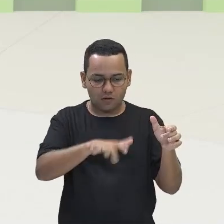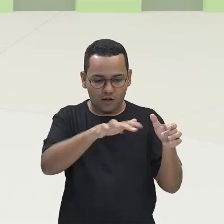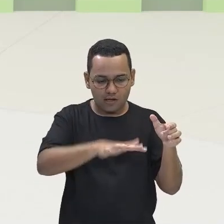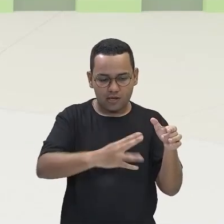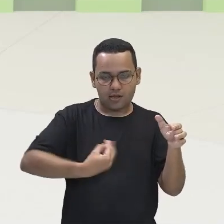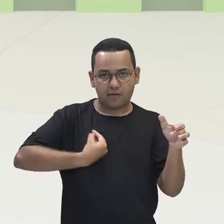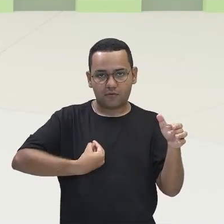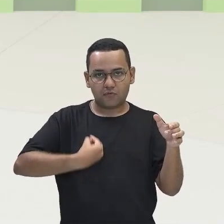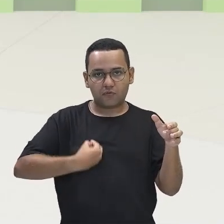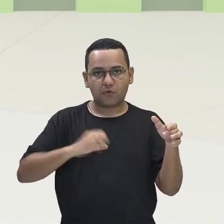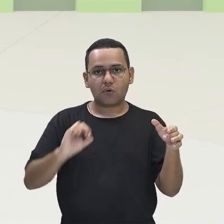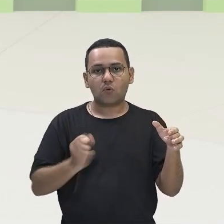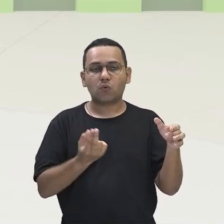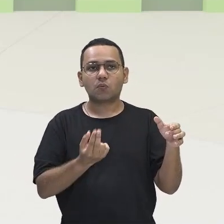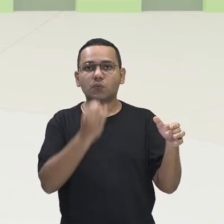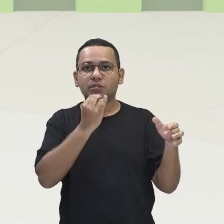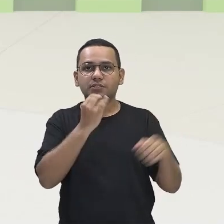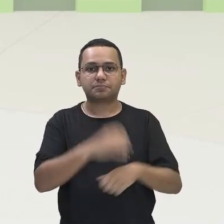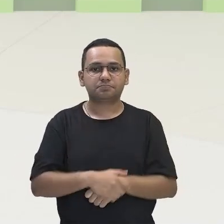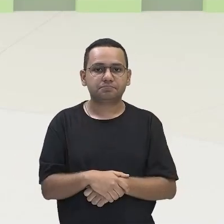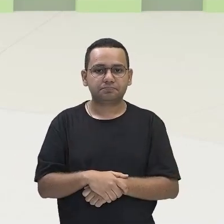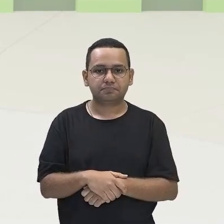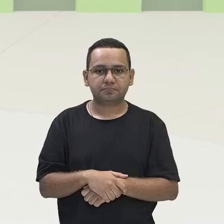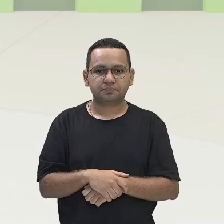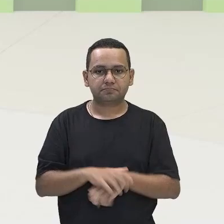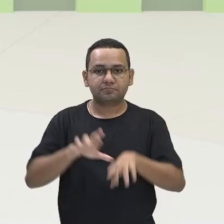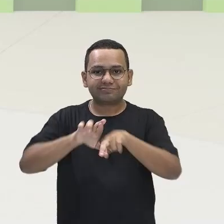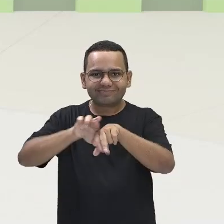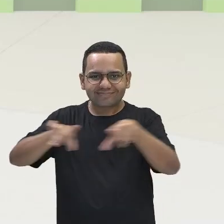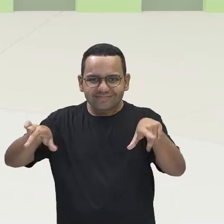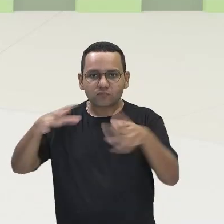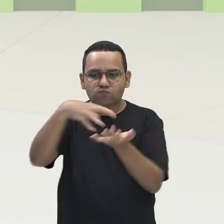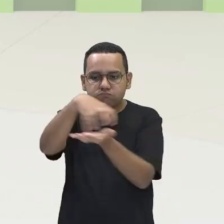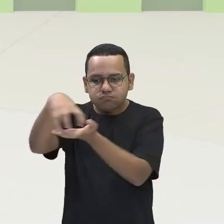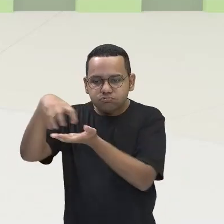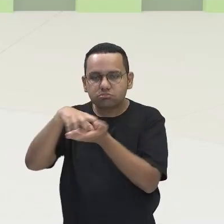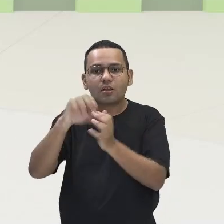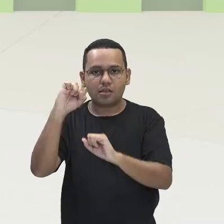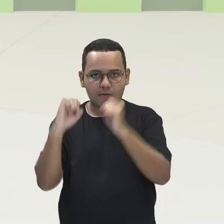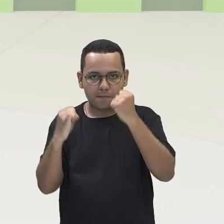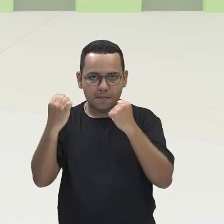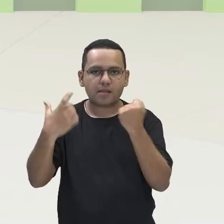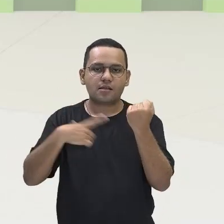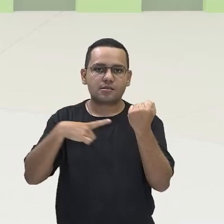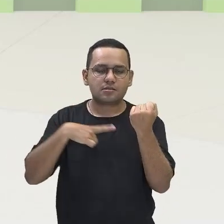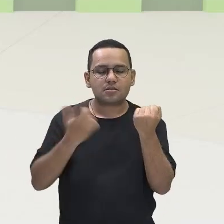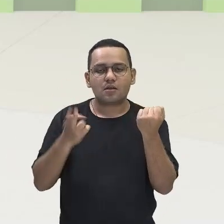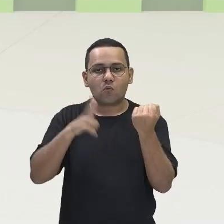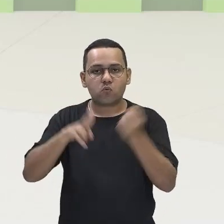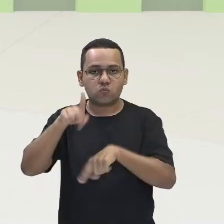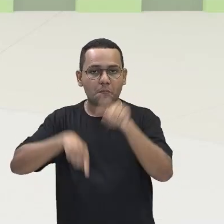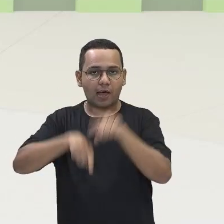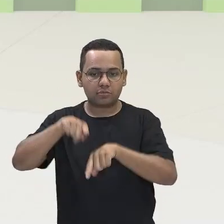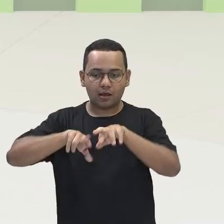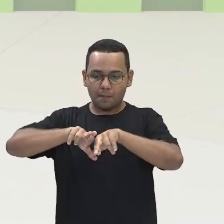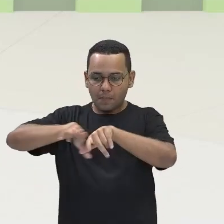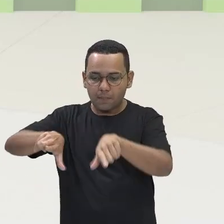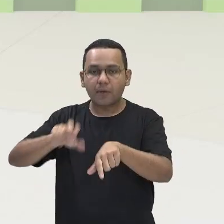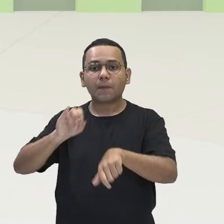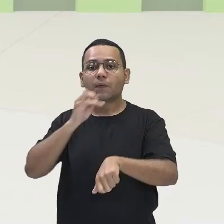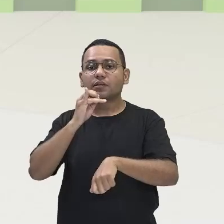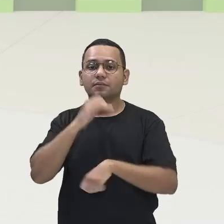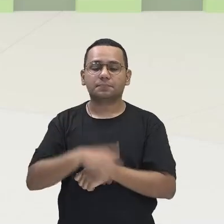né, ou uma grande quantidade de empresas que usem muito esses recursos, por exemplo,